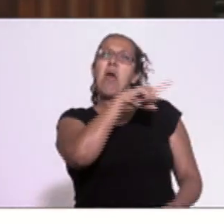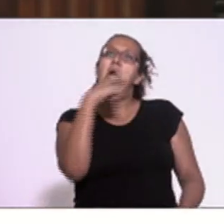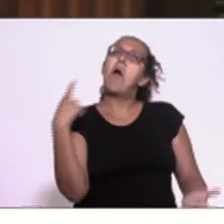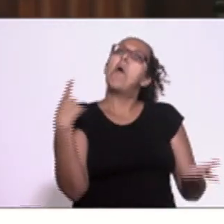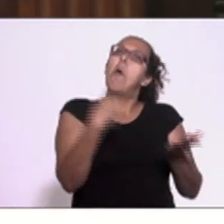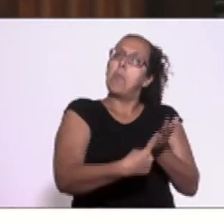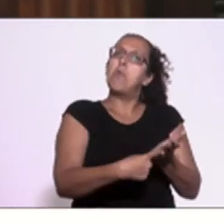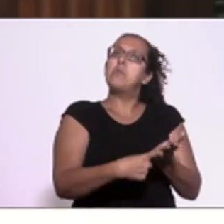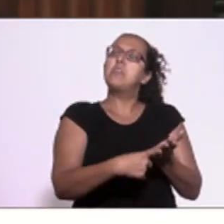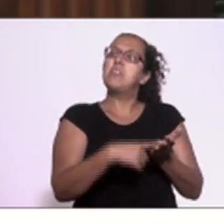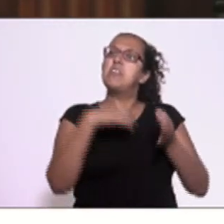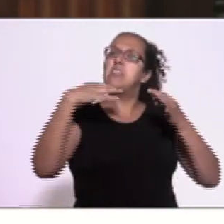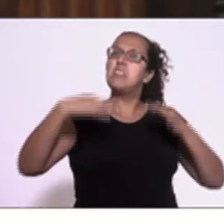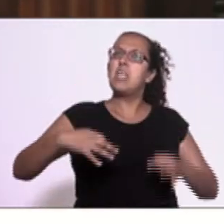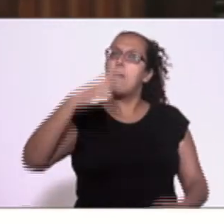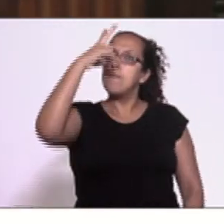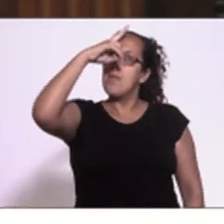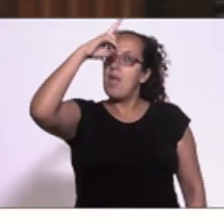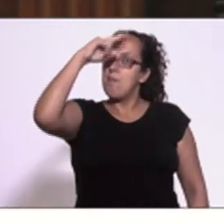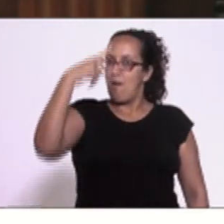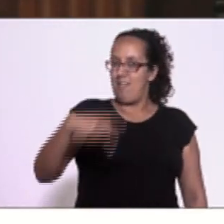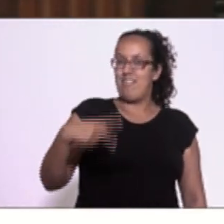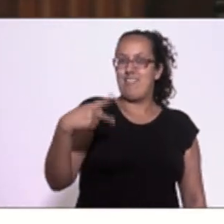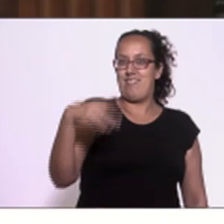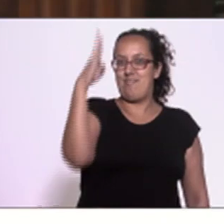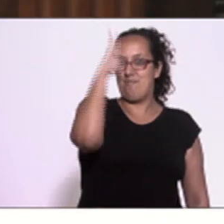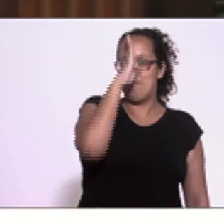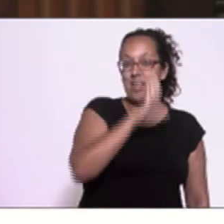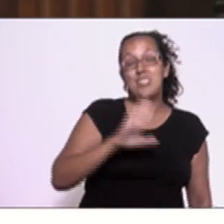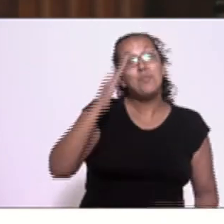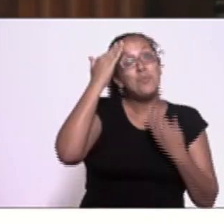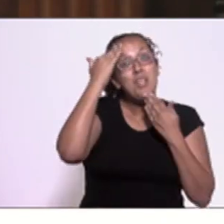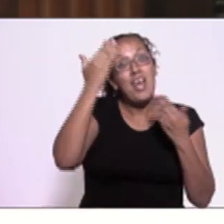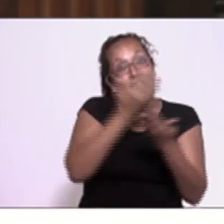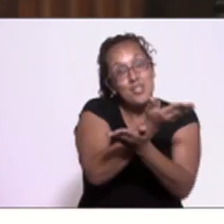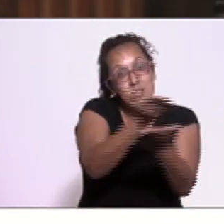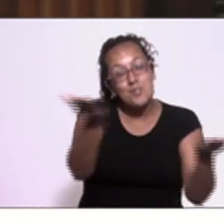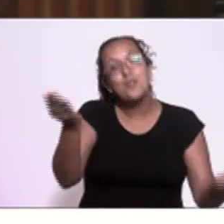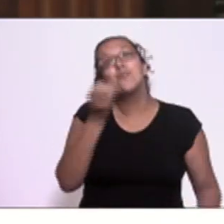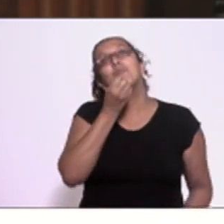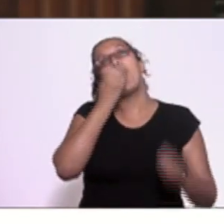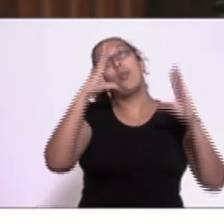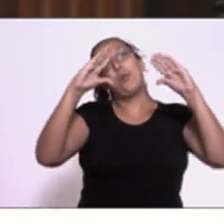ao comprometimento com a memória histórica brasileira. Obrigado a todos, boa noite.